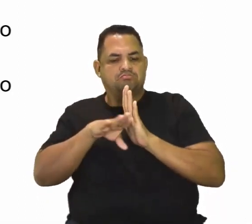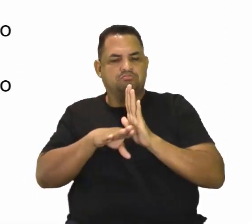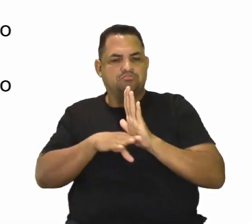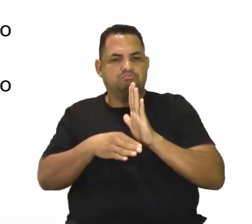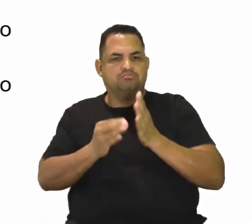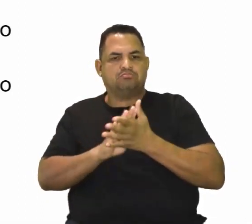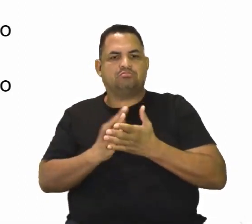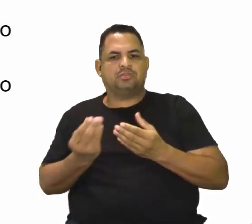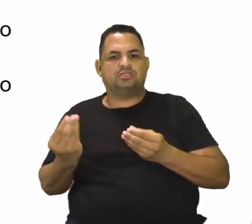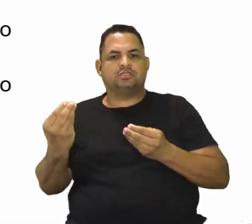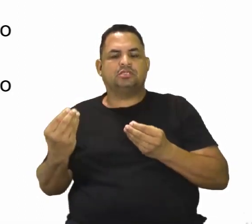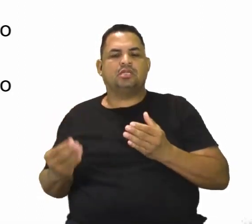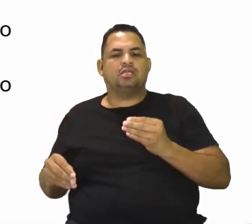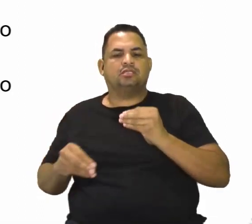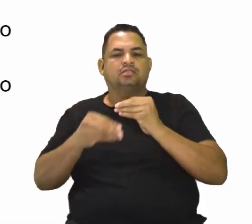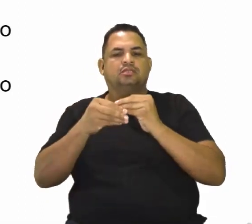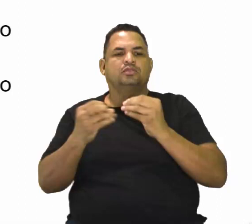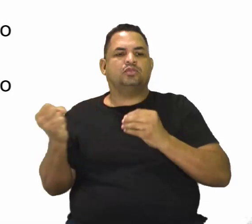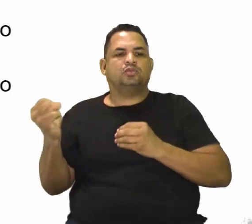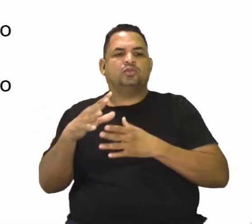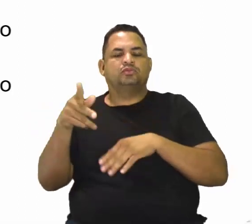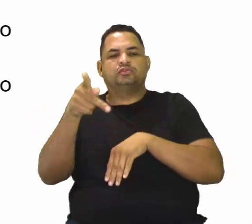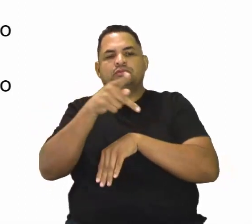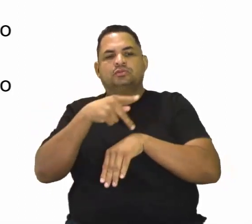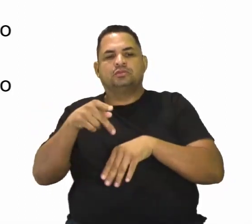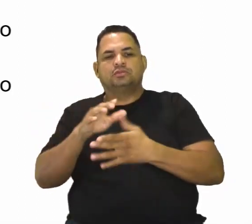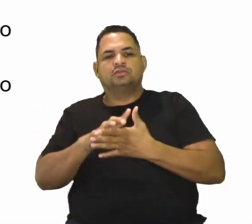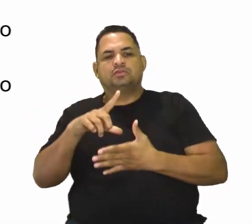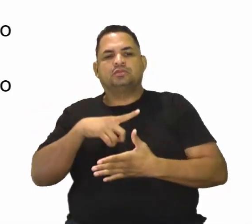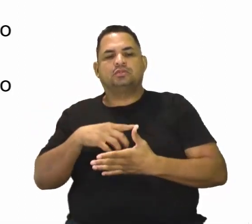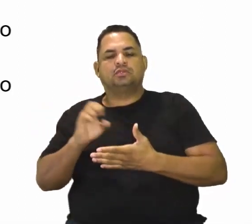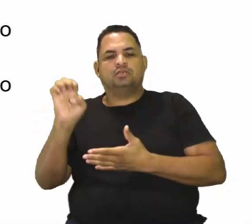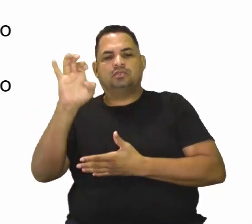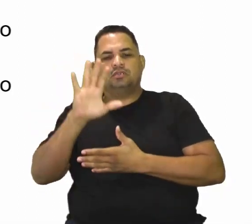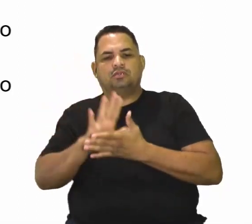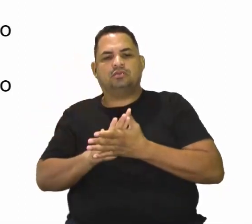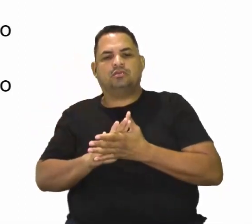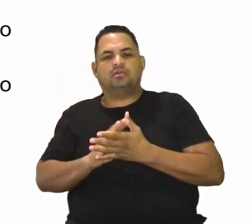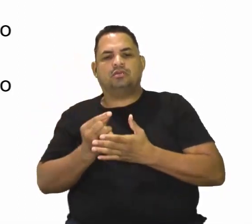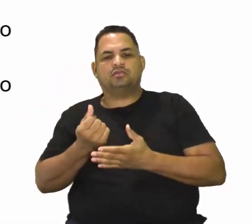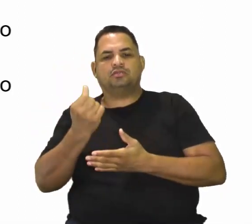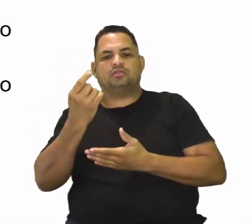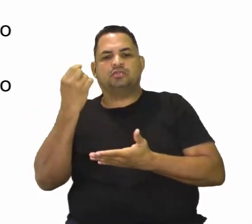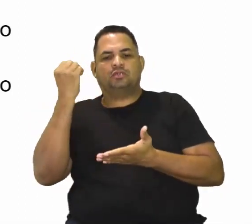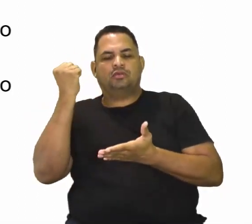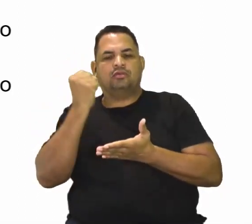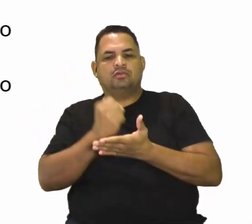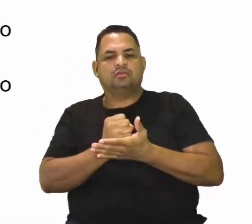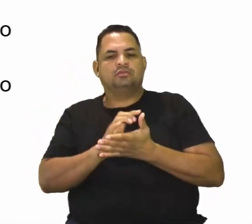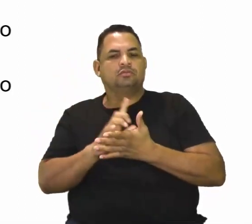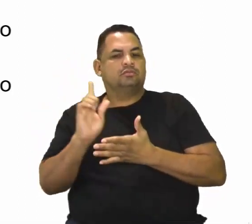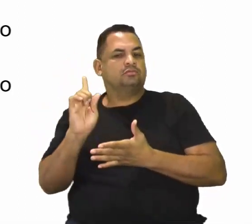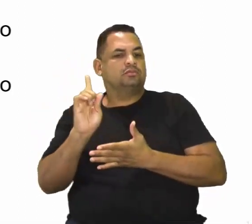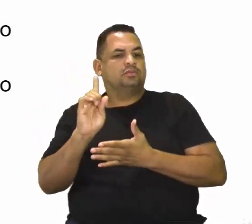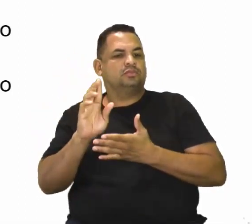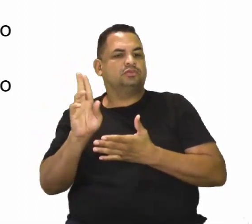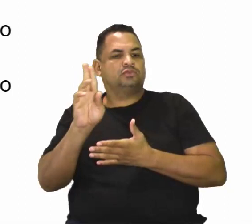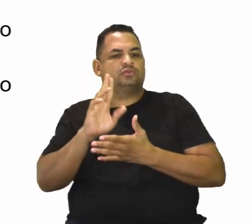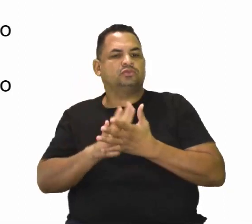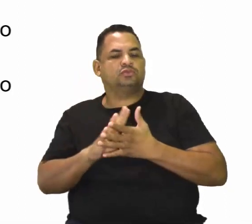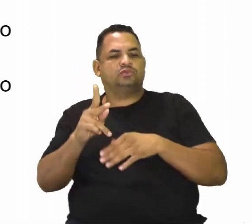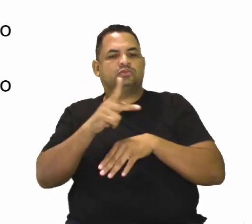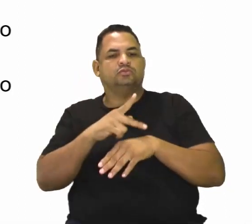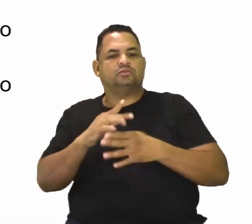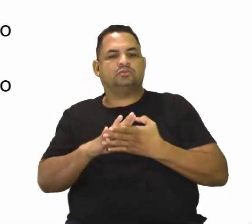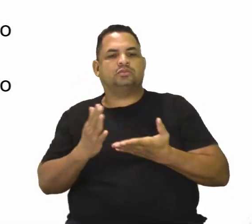de novos membros, tem o euro como moeda oficial, porém não adotado por todos os países membros, é um